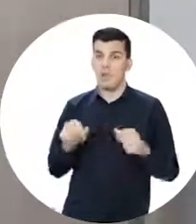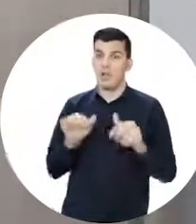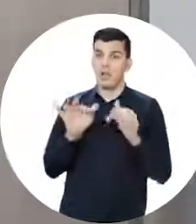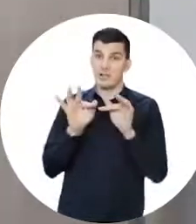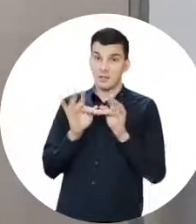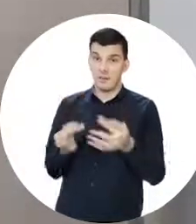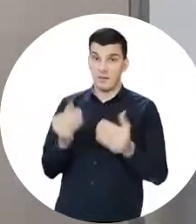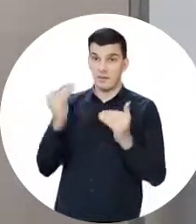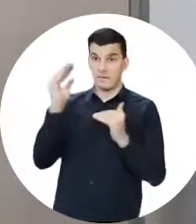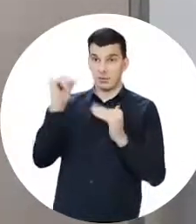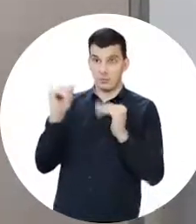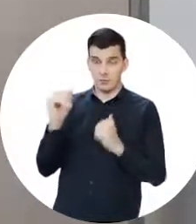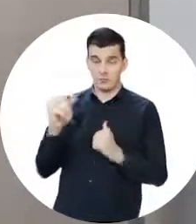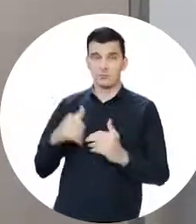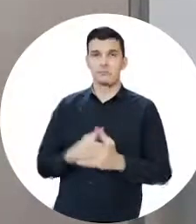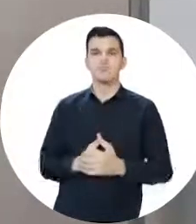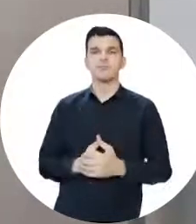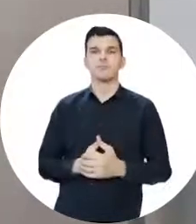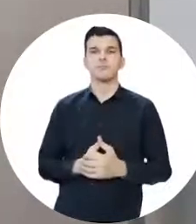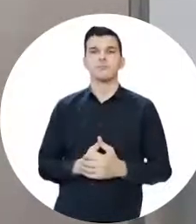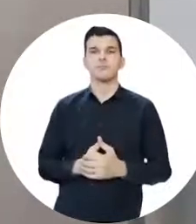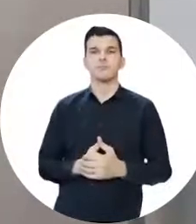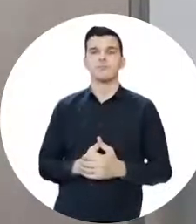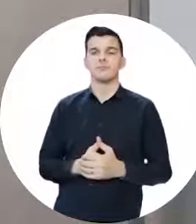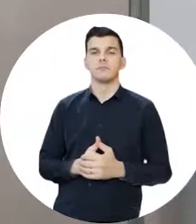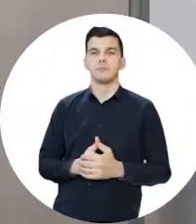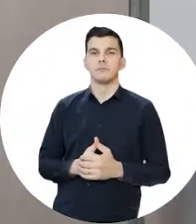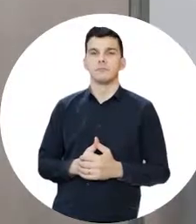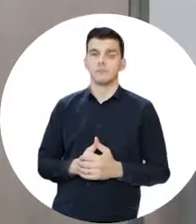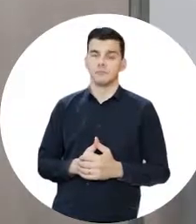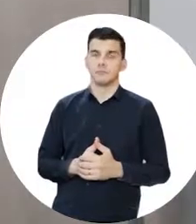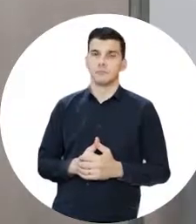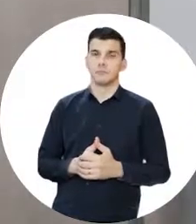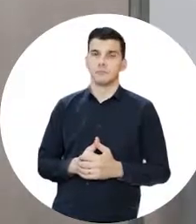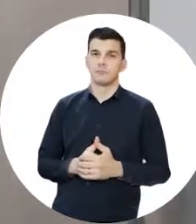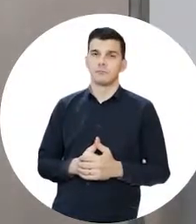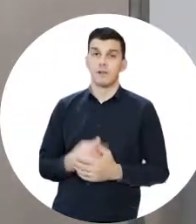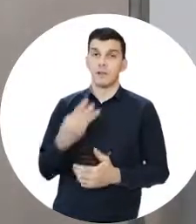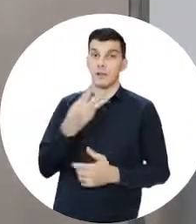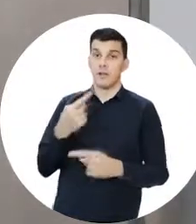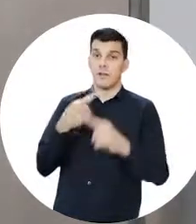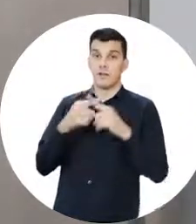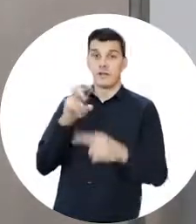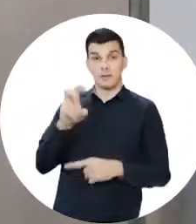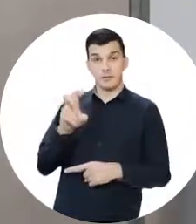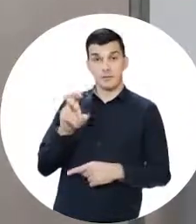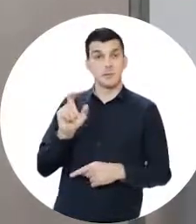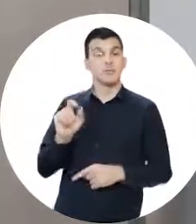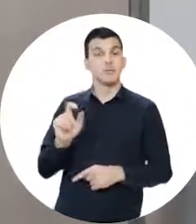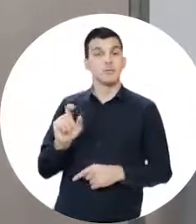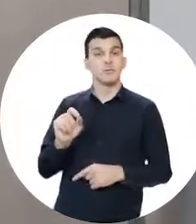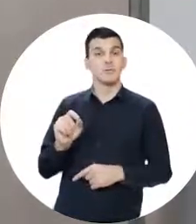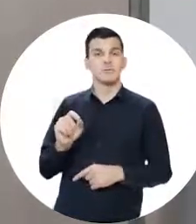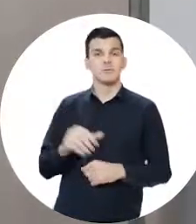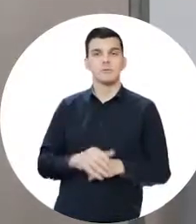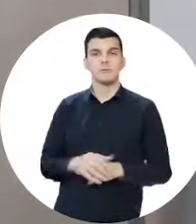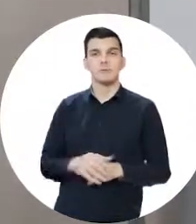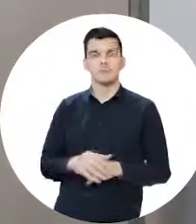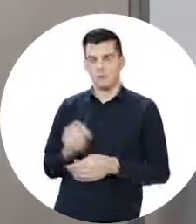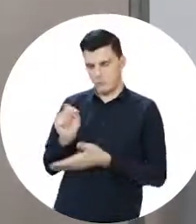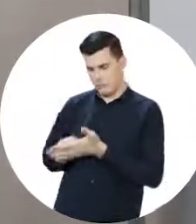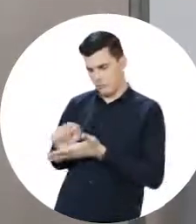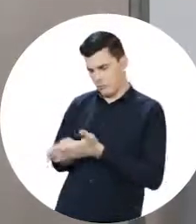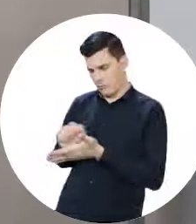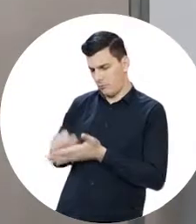simplificar aqui, ó. 5. Vai sobrar 33 vezes 5. Isso aqui vai dar, faz o cálculo aí no